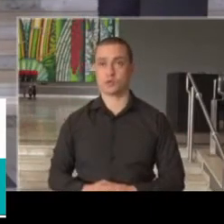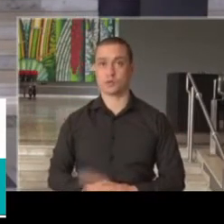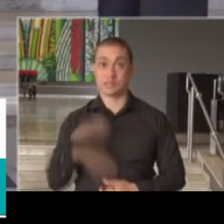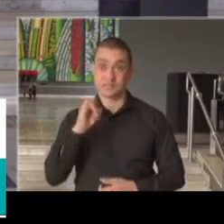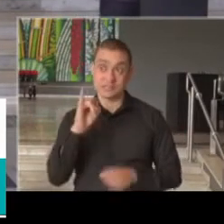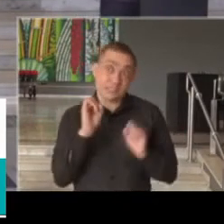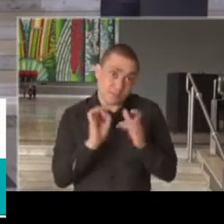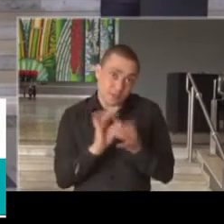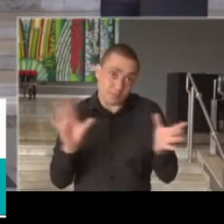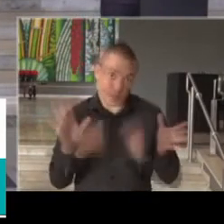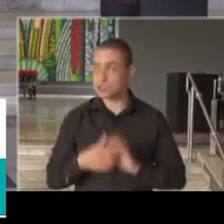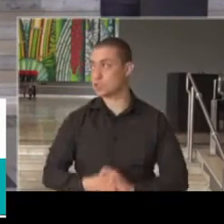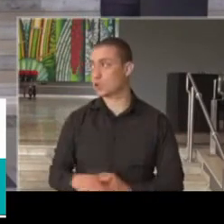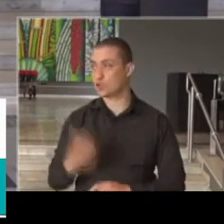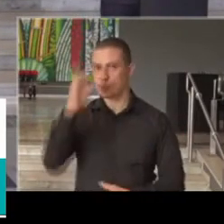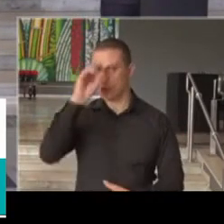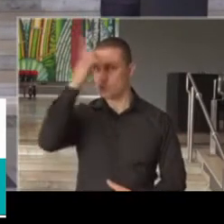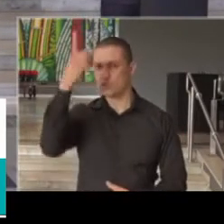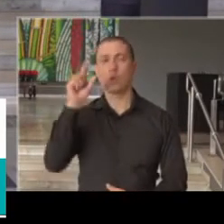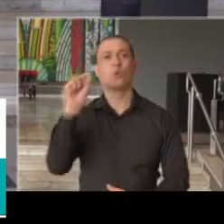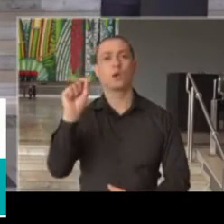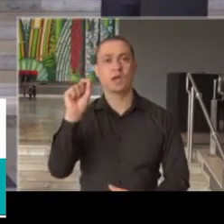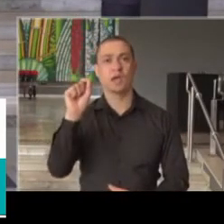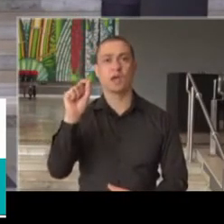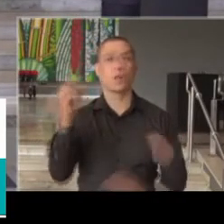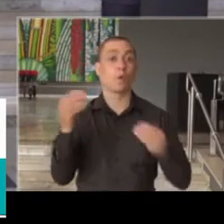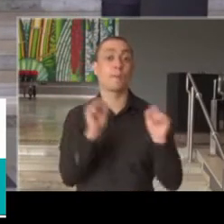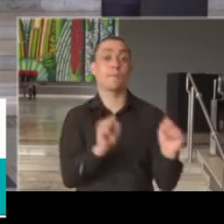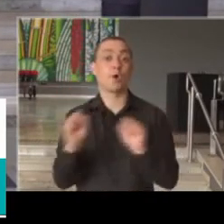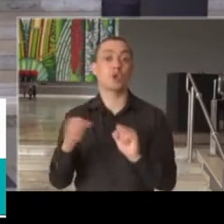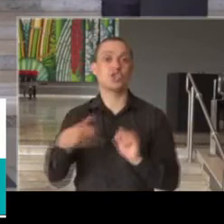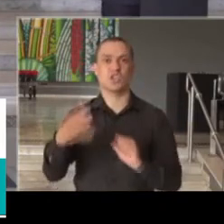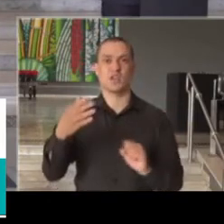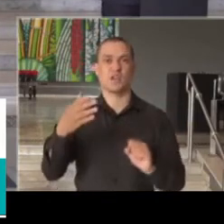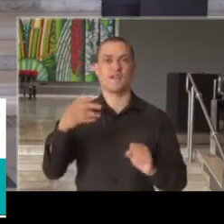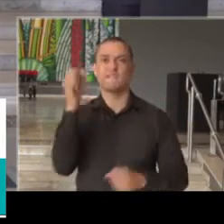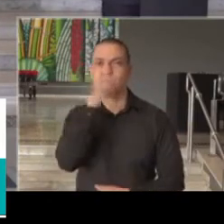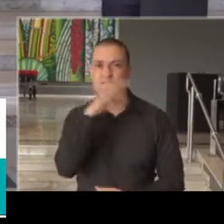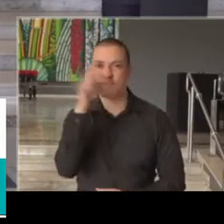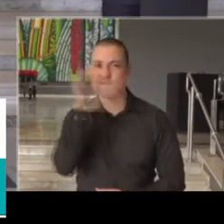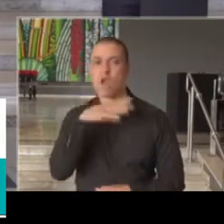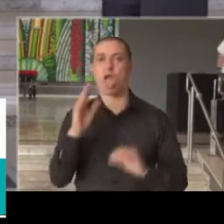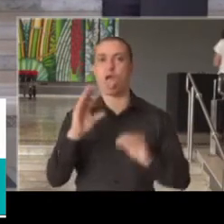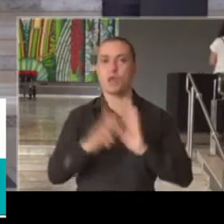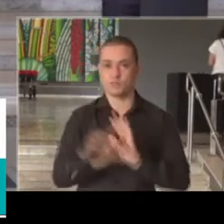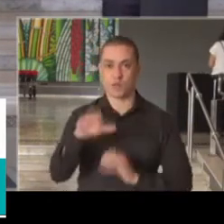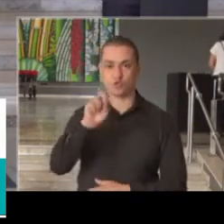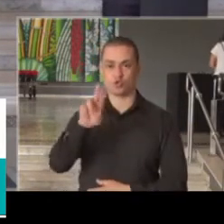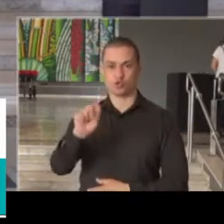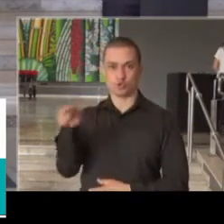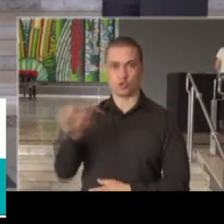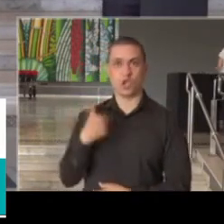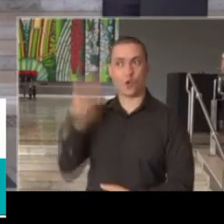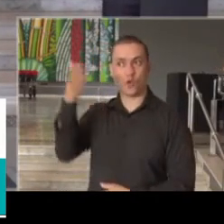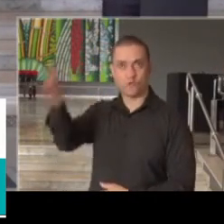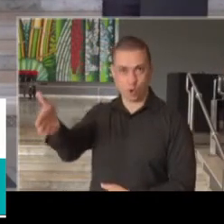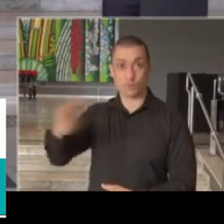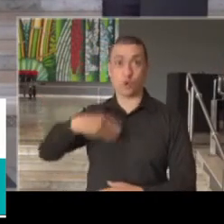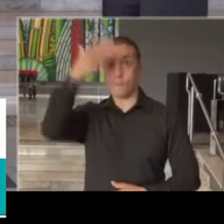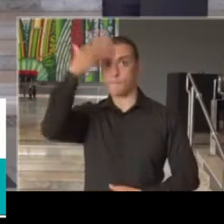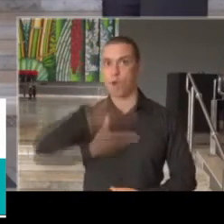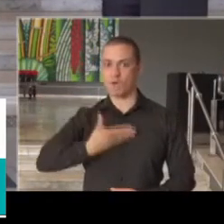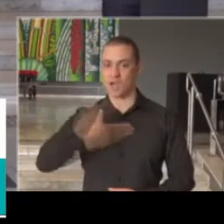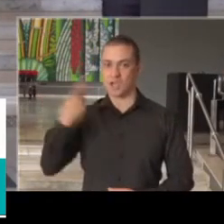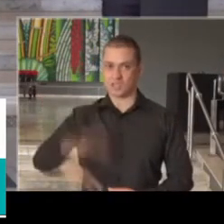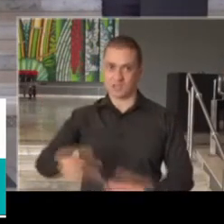me permite, uma dúvida que eu tenho em relação a possíveis fraudes. A gente sabe que para tomar vacina no SUS você precisa comprovar sua residência